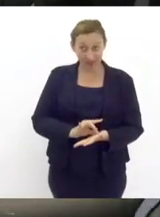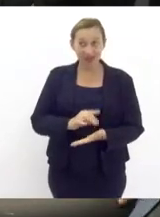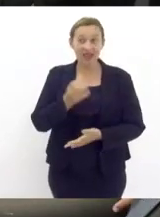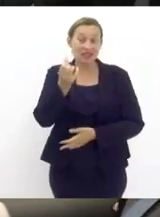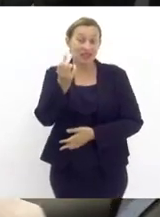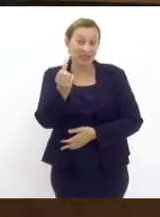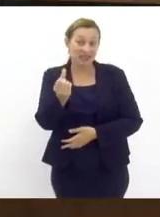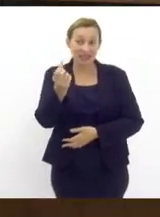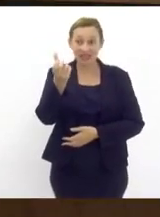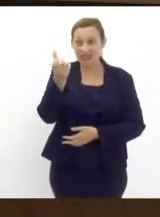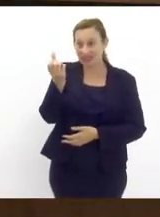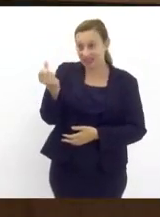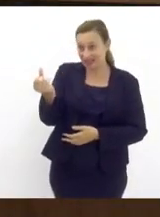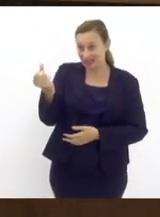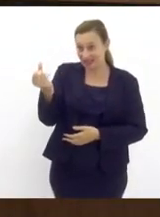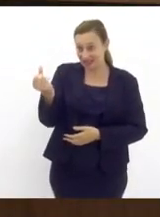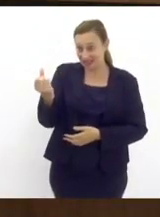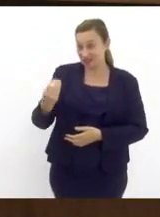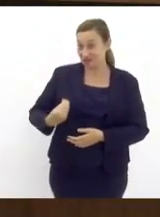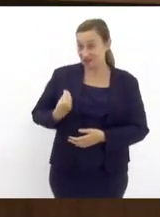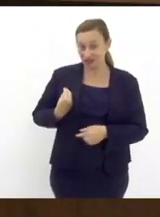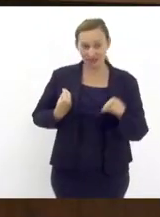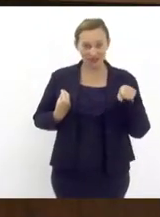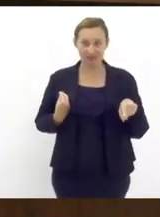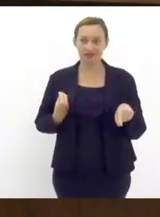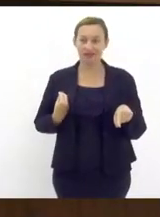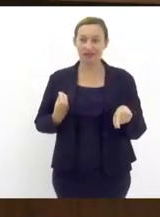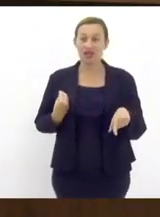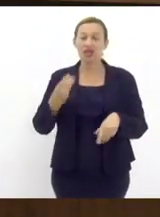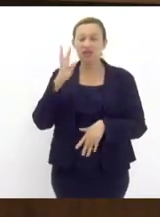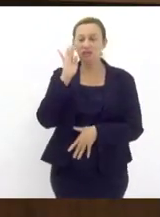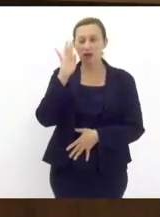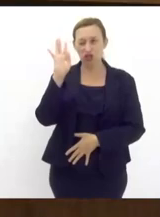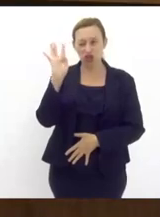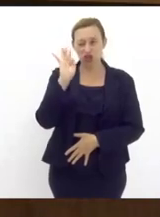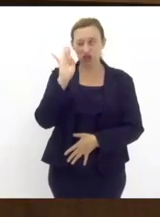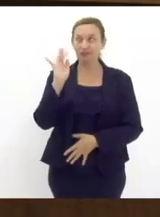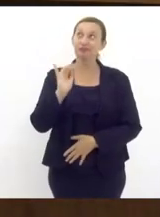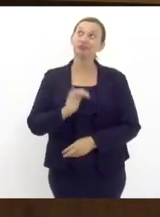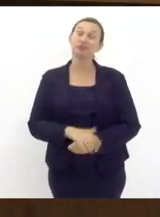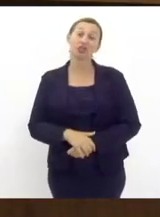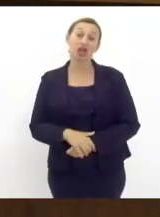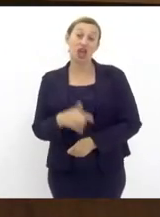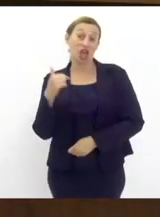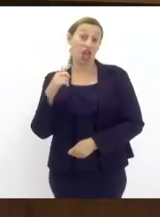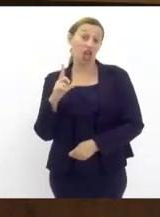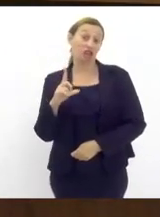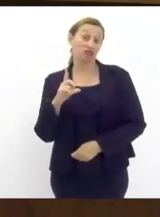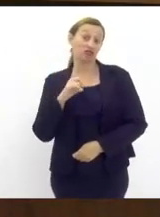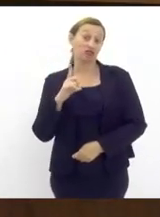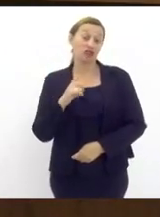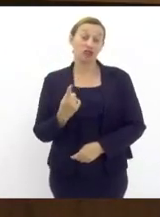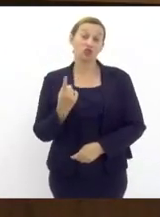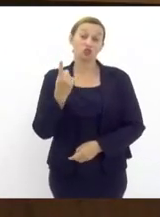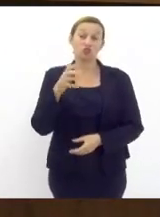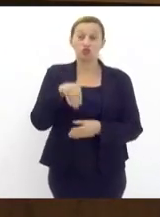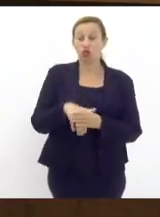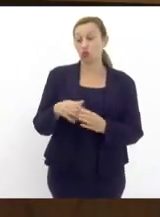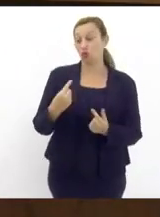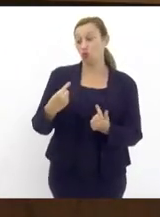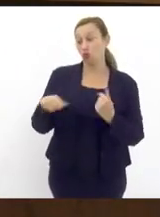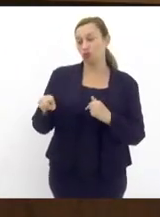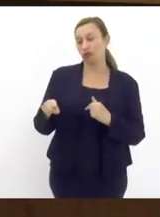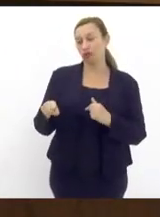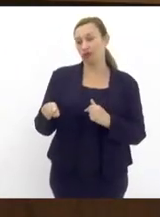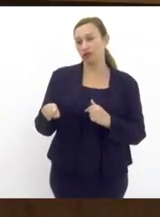66 presente imagine por hipótese que eu tivesse um voto de ver gente